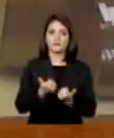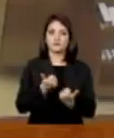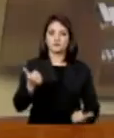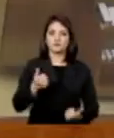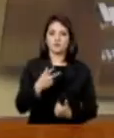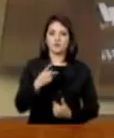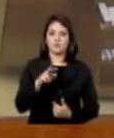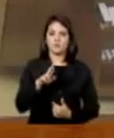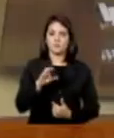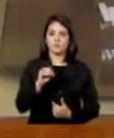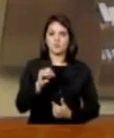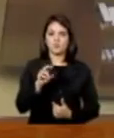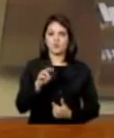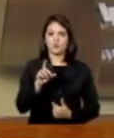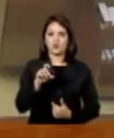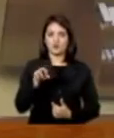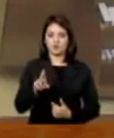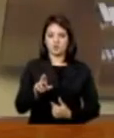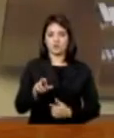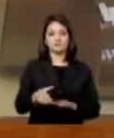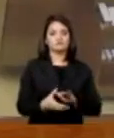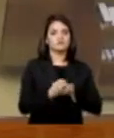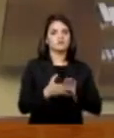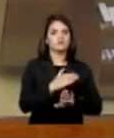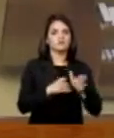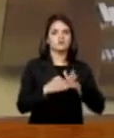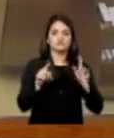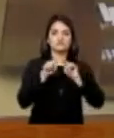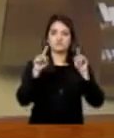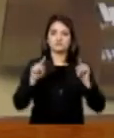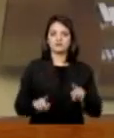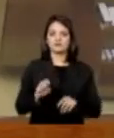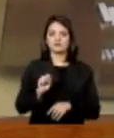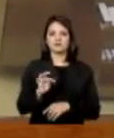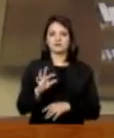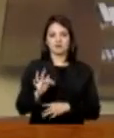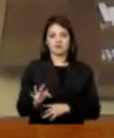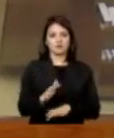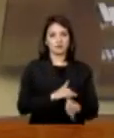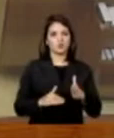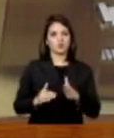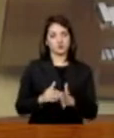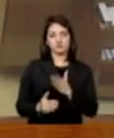senhoras e senhores servidores, dignas e dignos colegas.